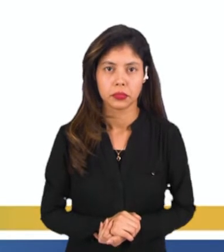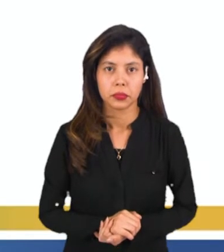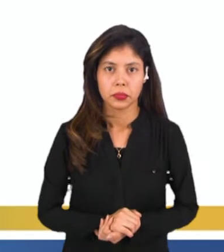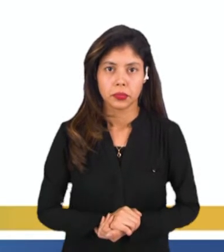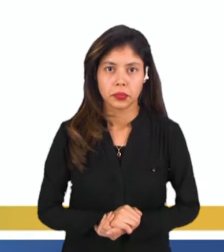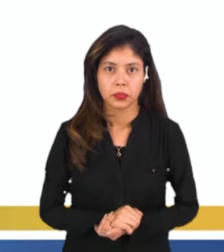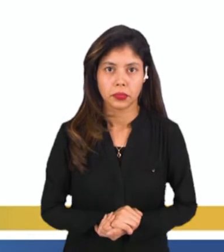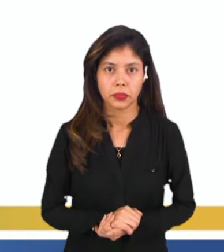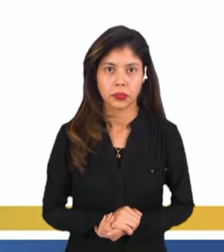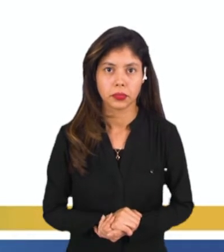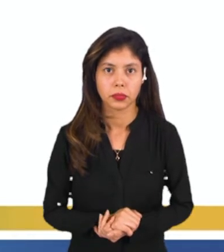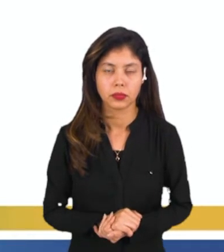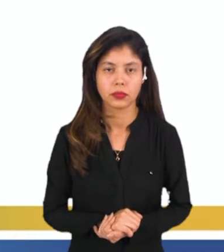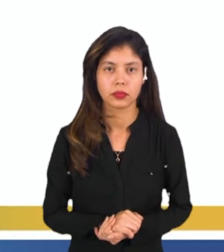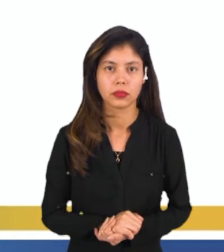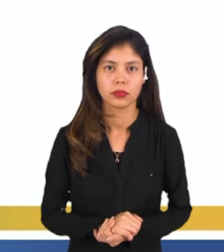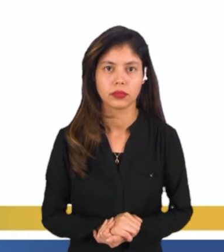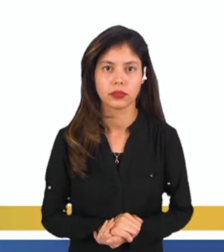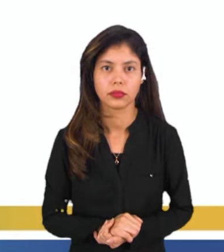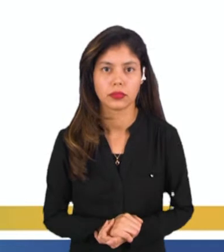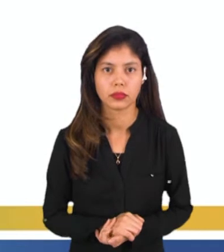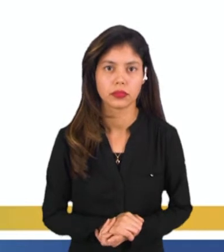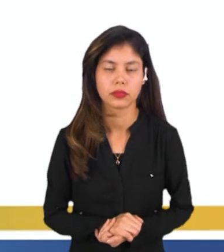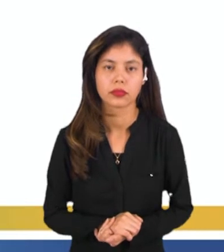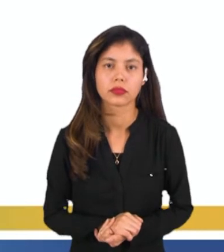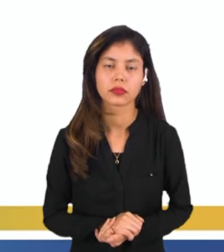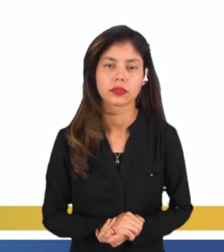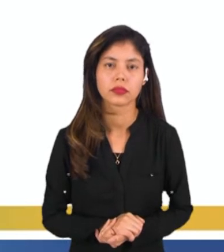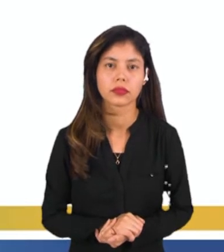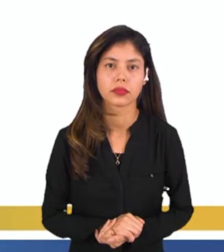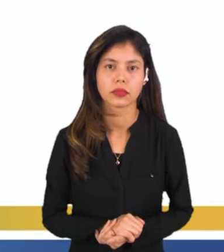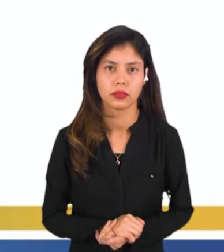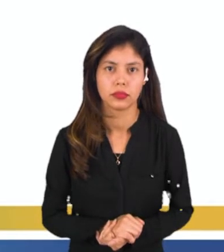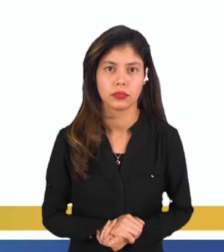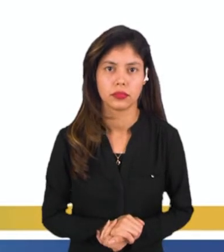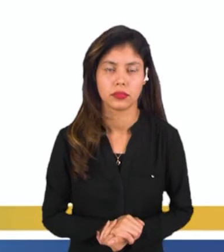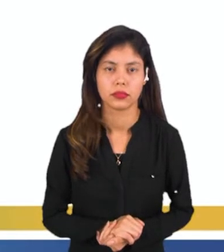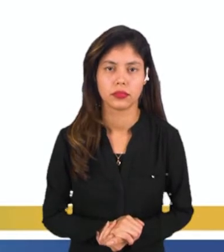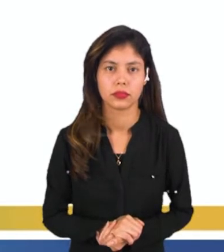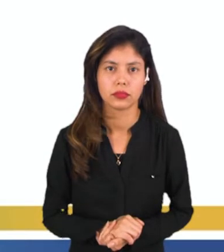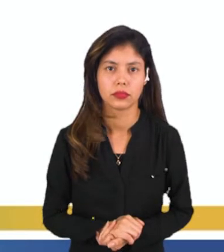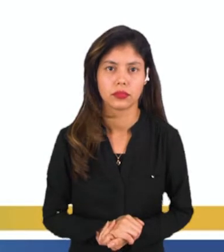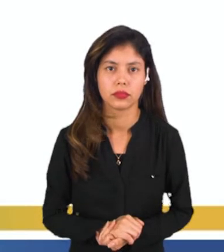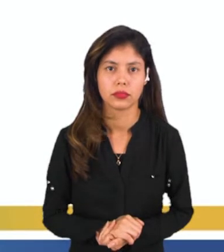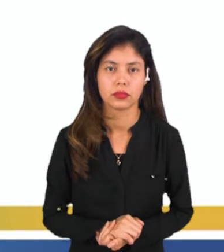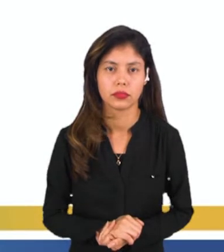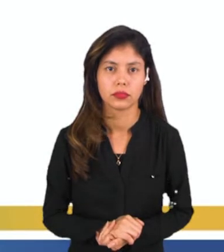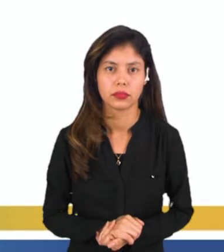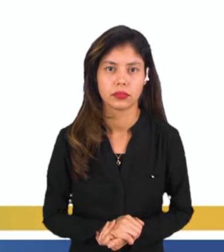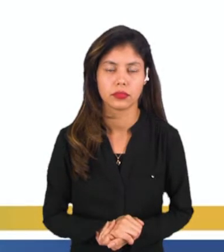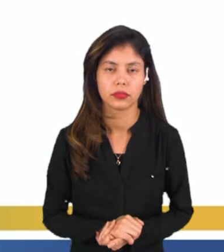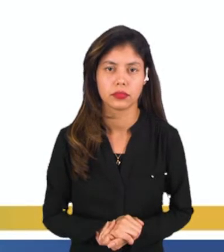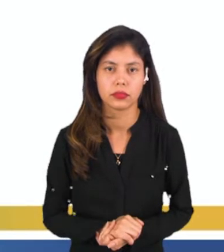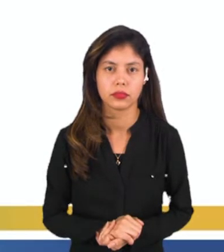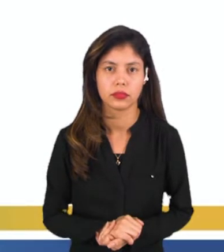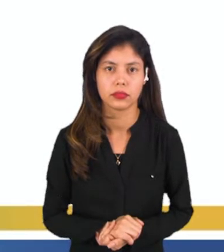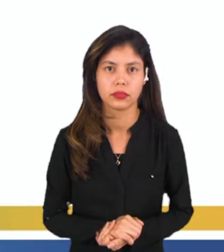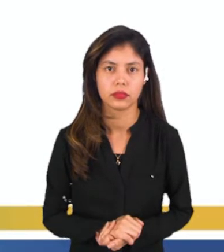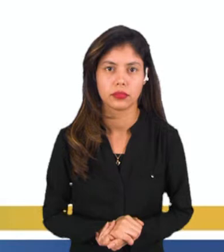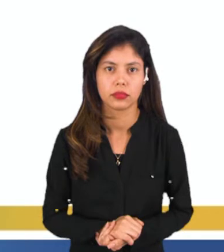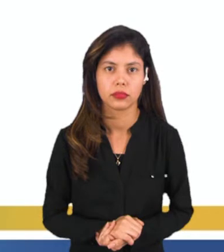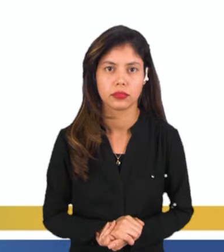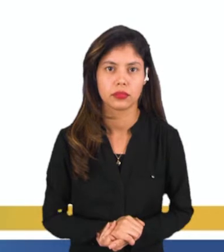em 1923. 20 poemas de amor e una canción desesperada.